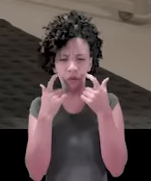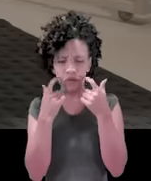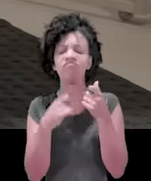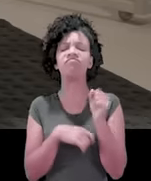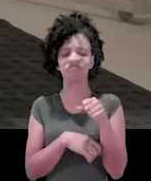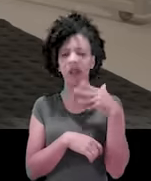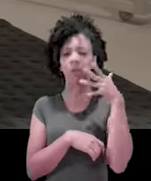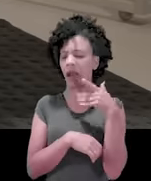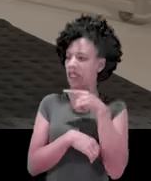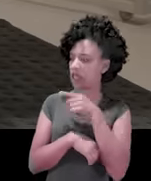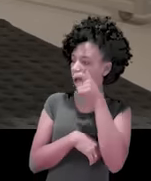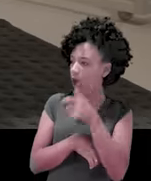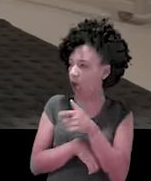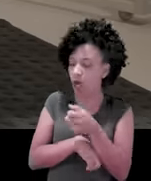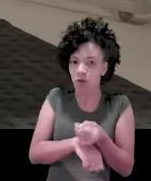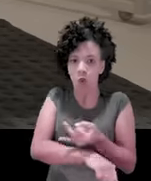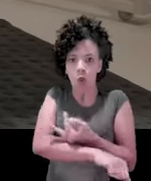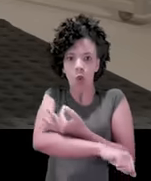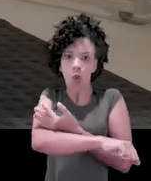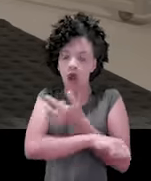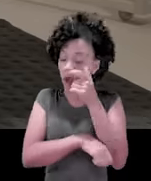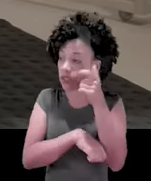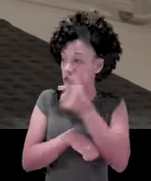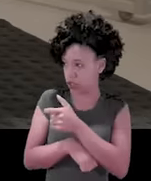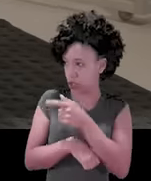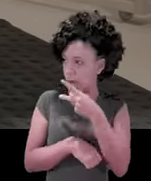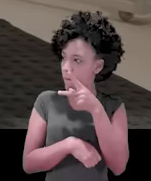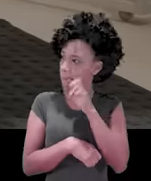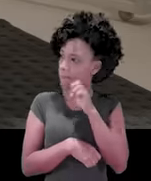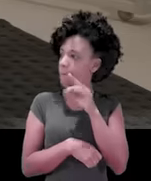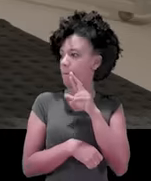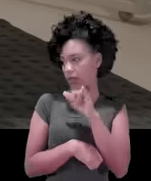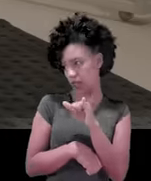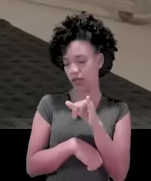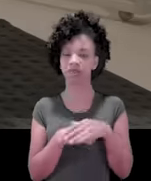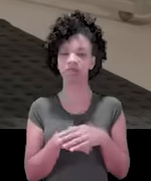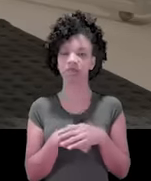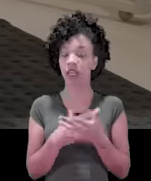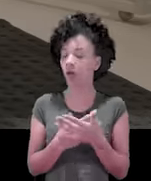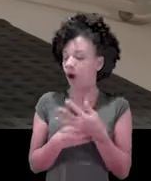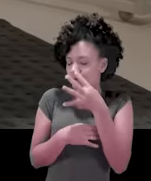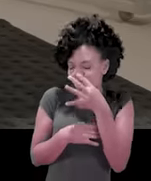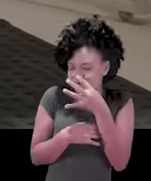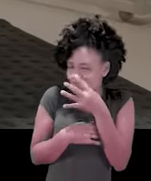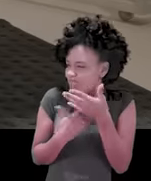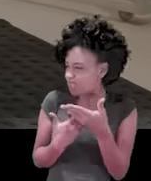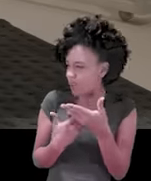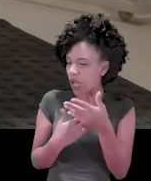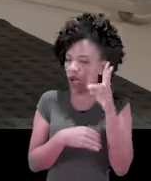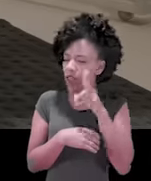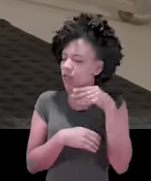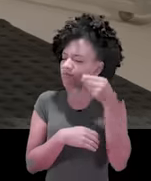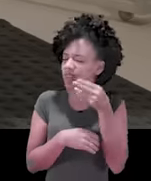parece desse carro eu fiquei muito emocionado eu te assistir no Petry eu sou muito seu fã a tua vitória